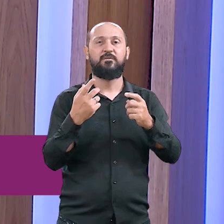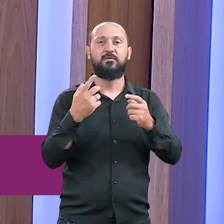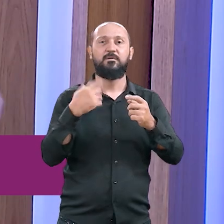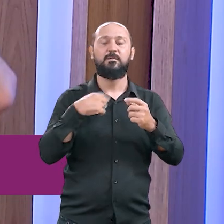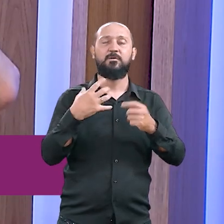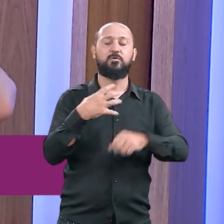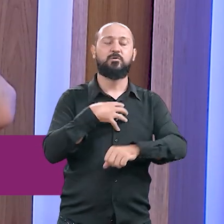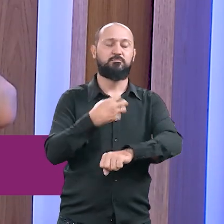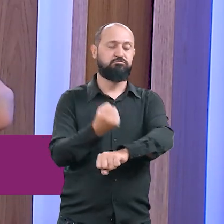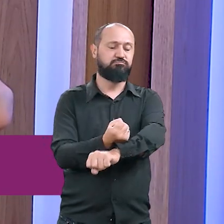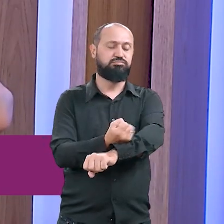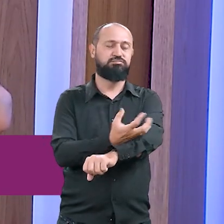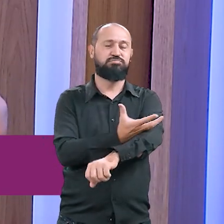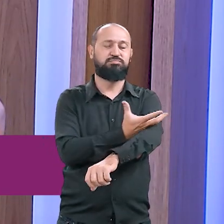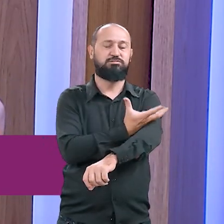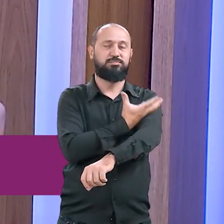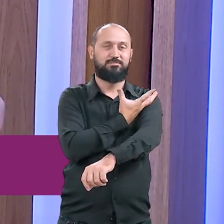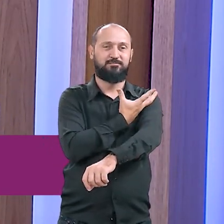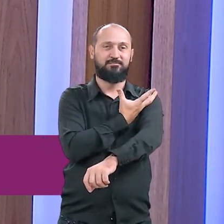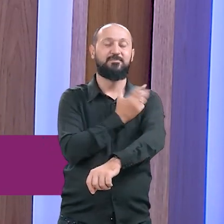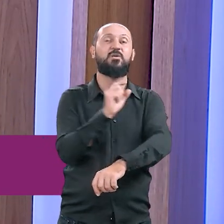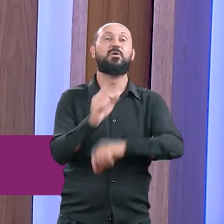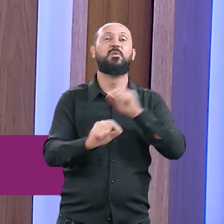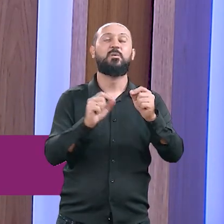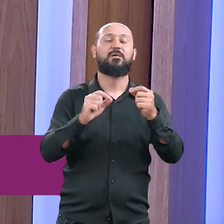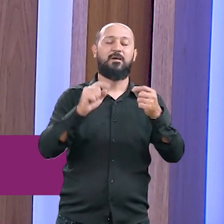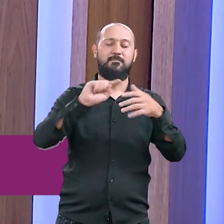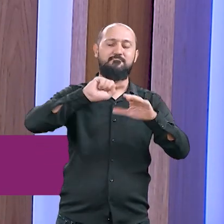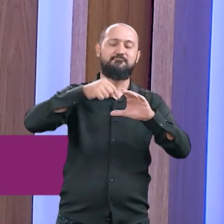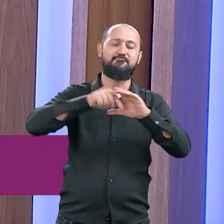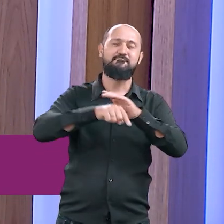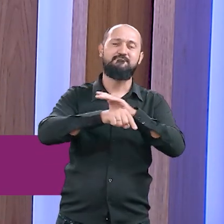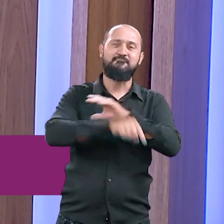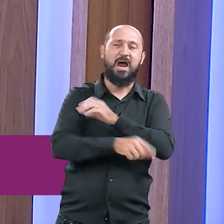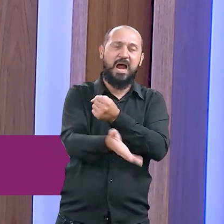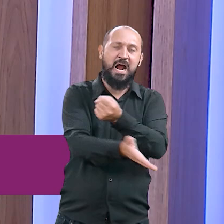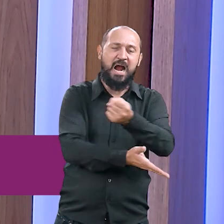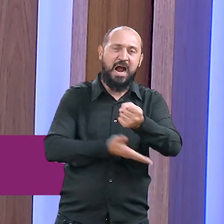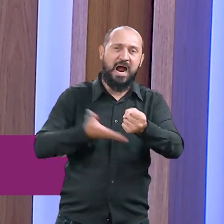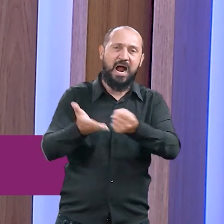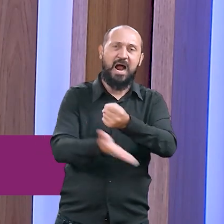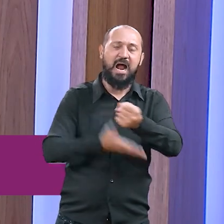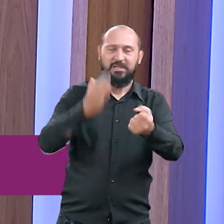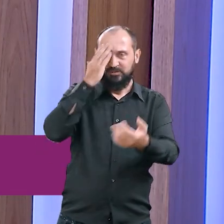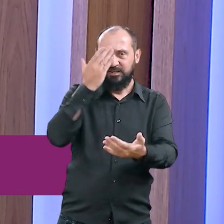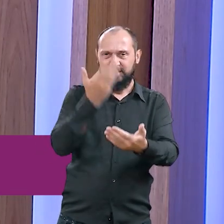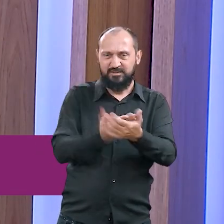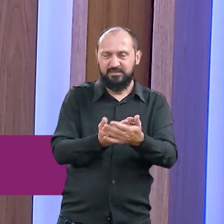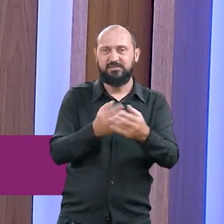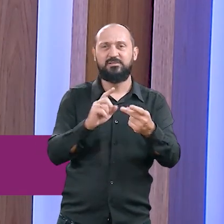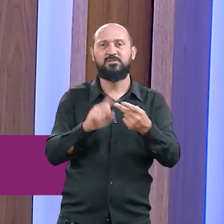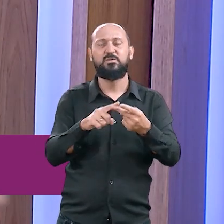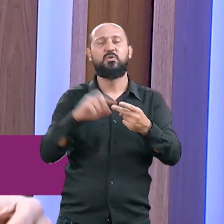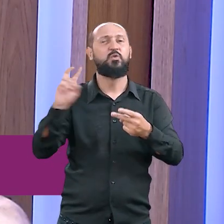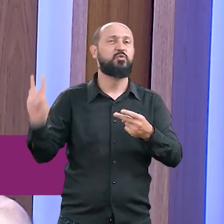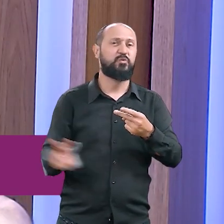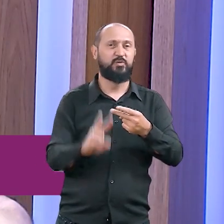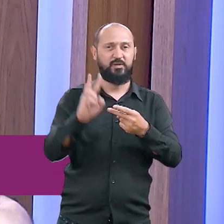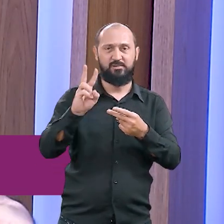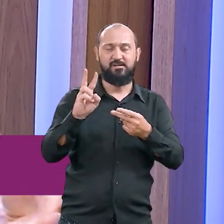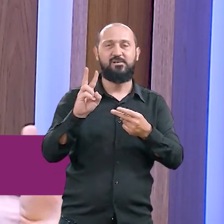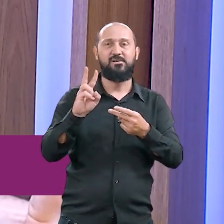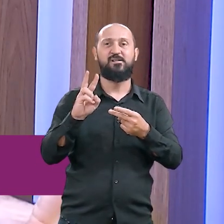hoje o mecanismo que a gente tem é, de novo, tentar ser crítico, não acreditar em qualquer coisa que a gente vê. Do ponto de vista de eleição, se aparecer um